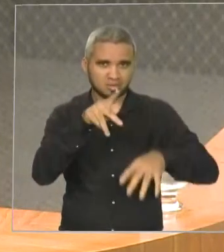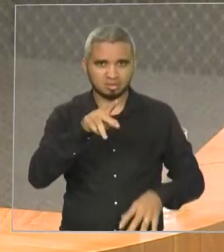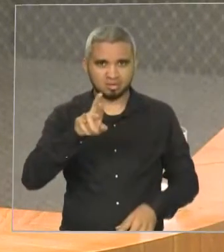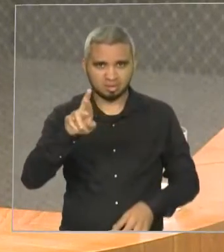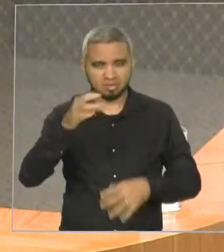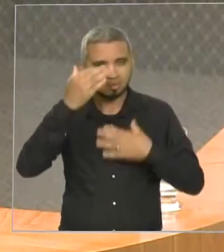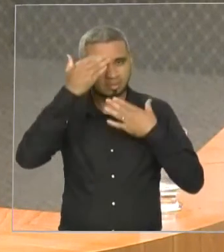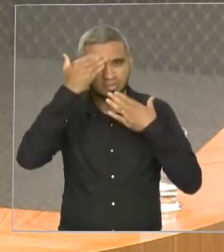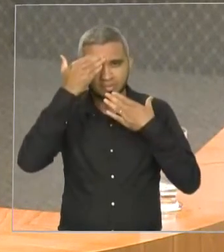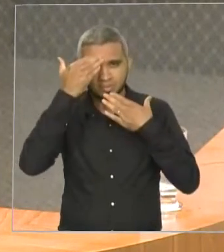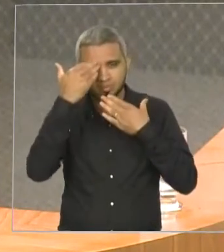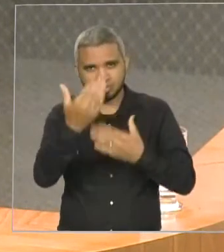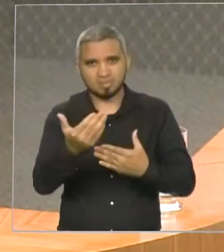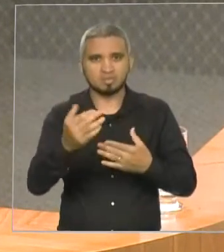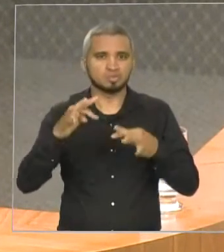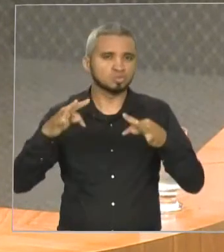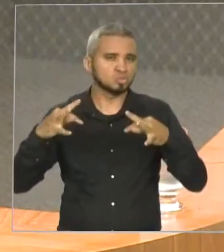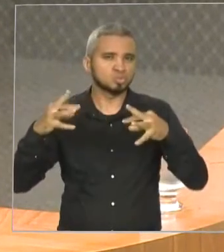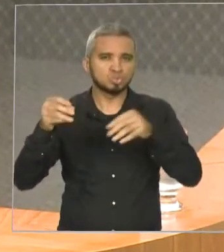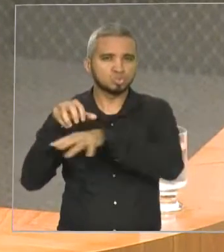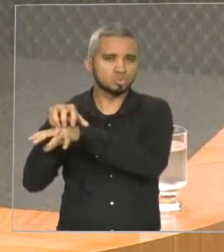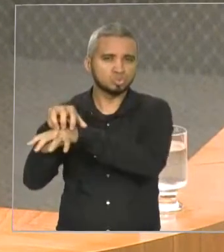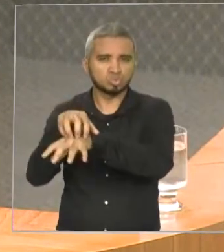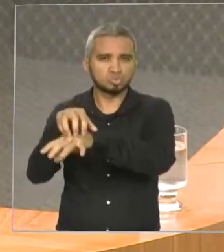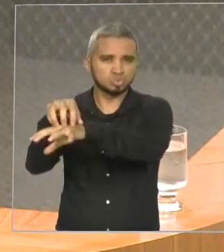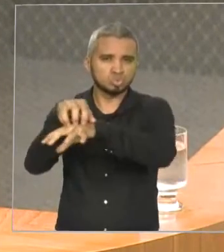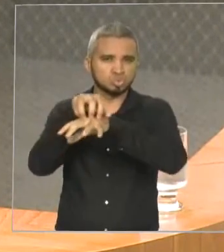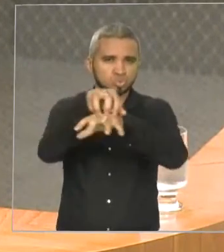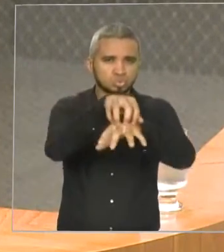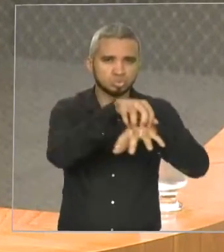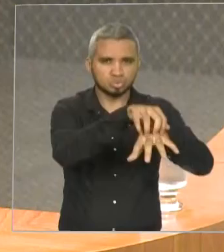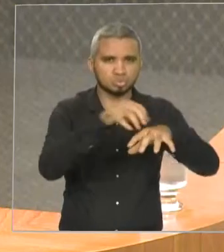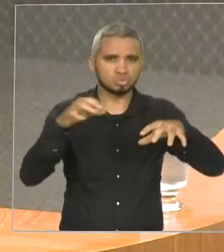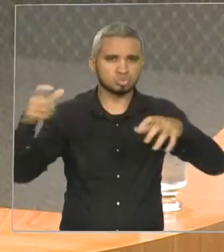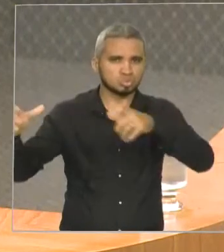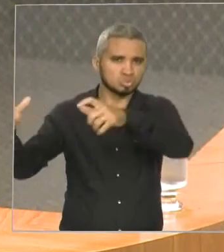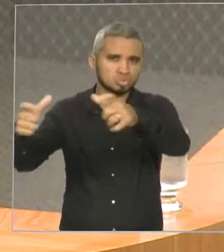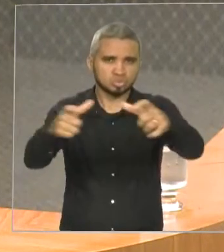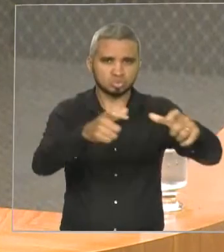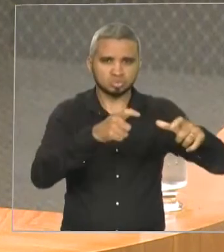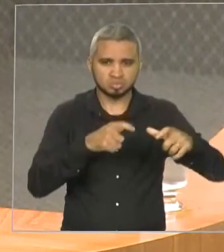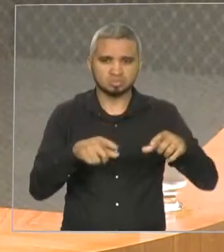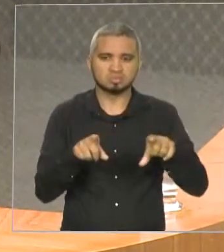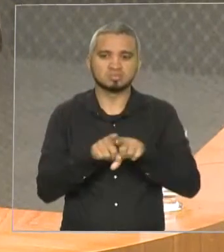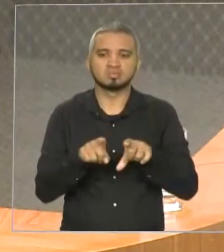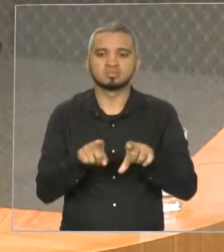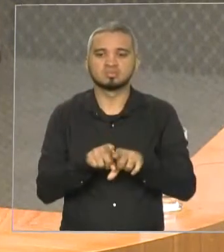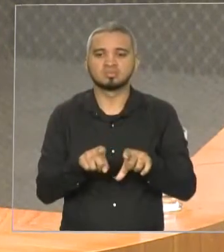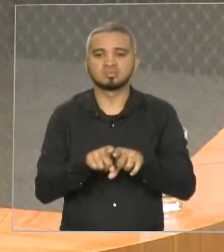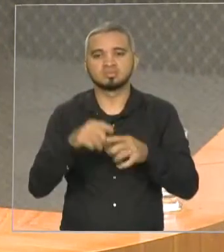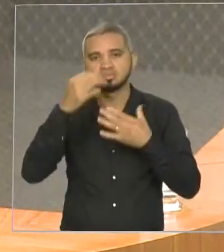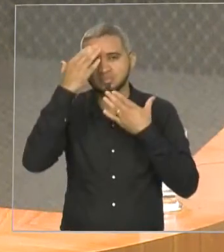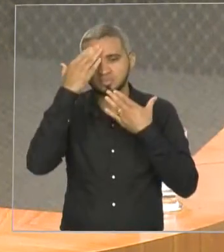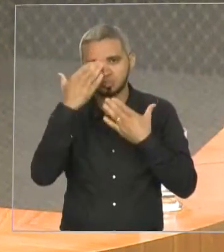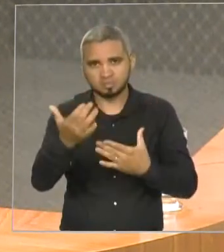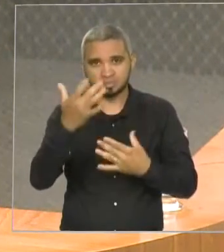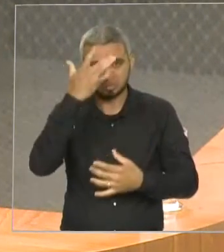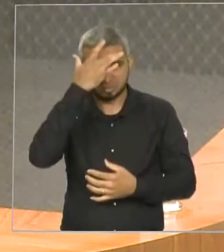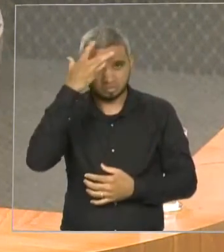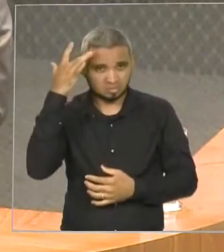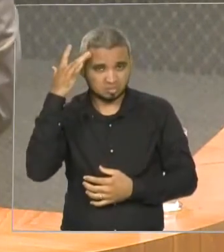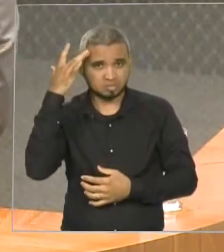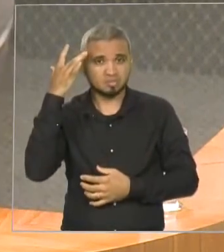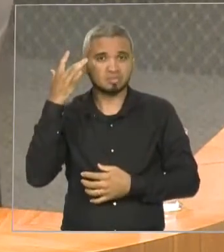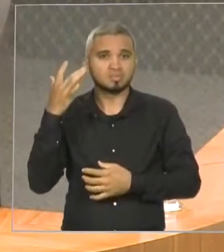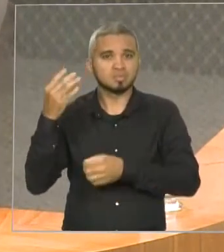obrigado a todas as caravanas que fizeram presente, muito obrigado às pessoas que deixaram seus municípios, municípios